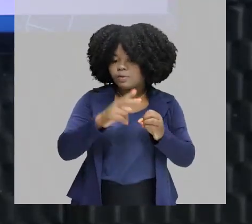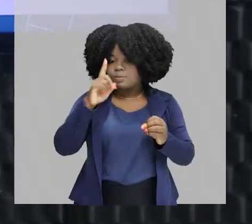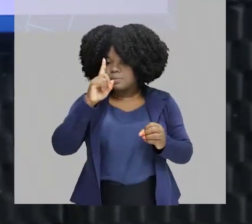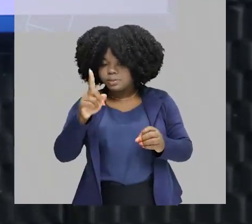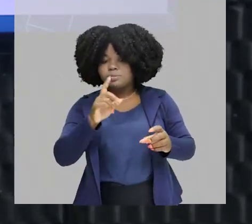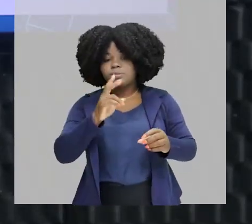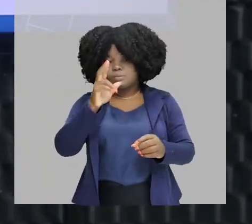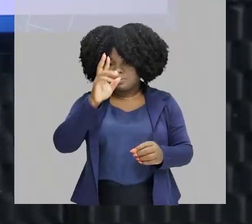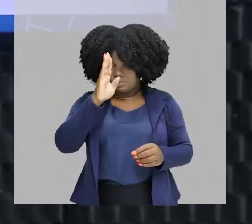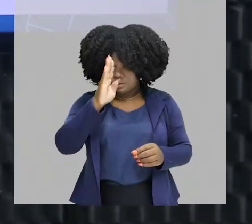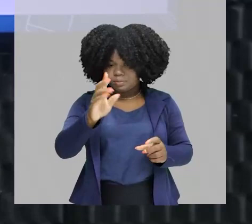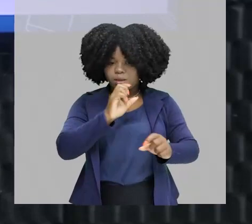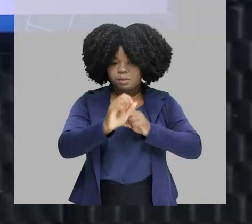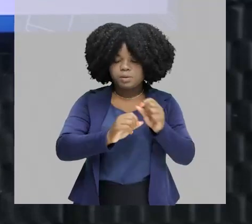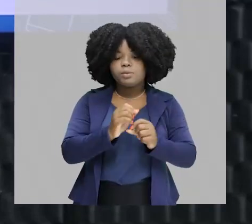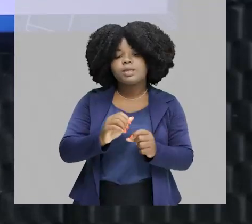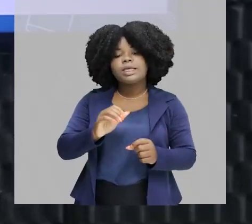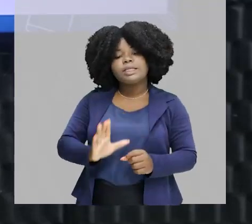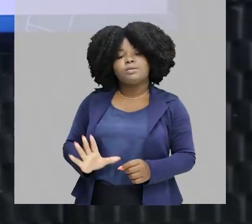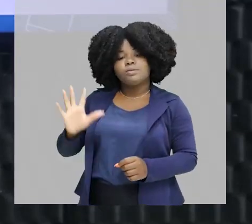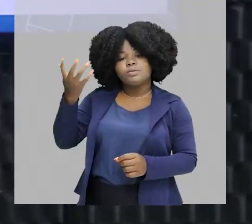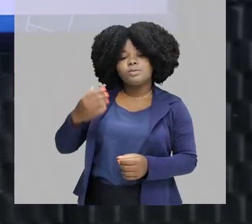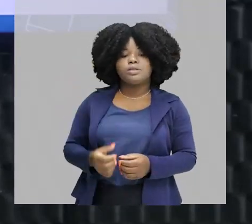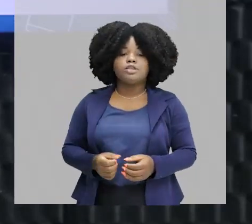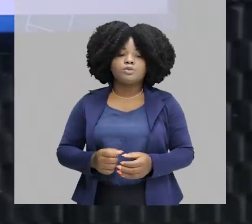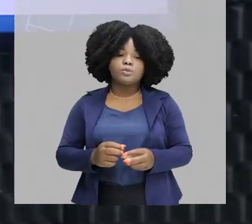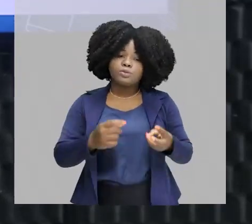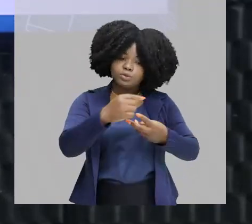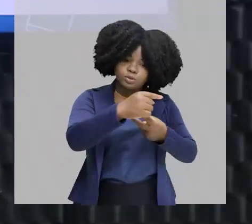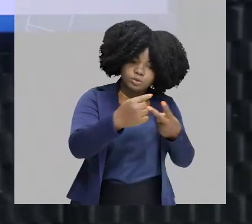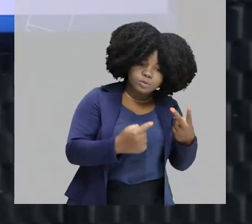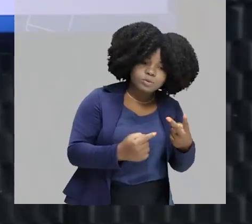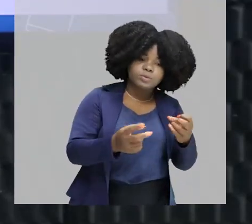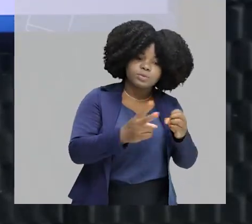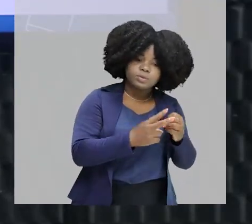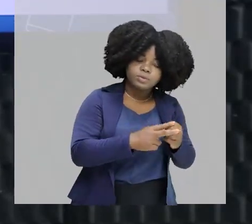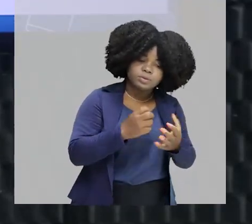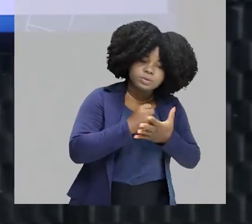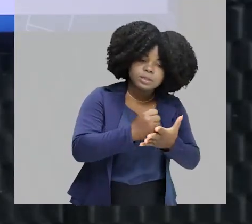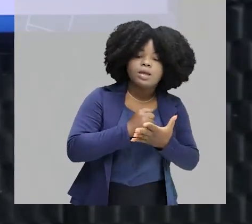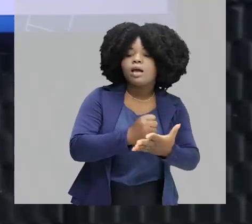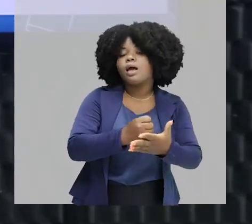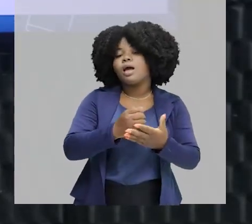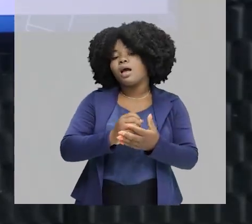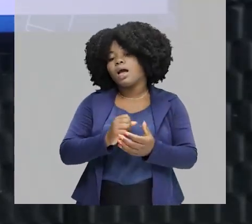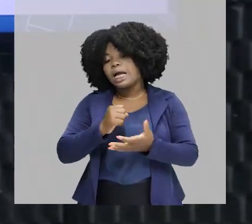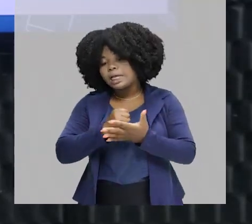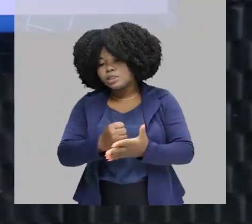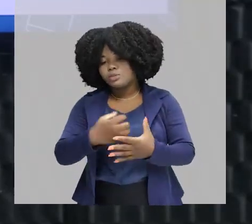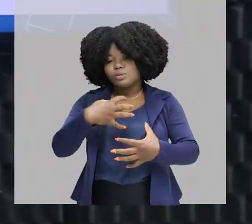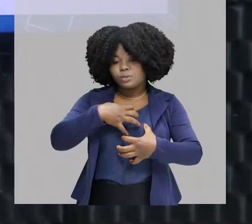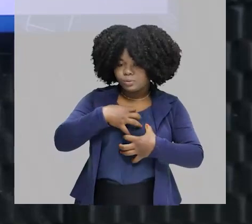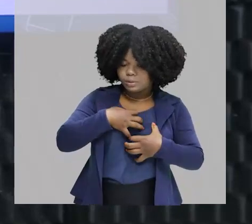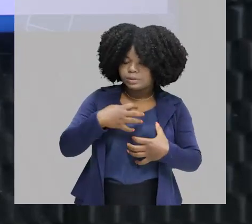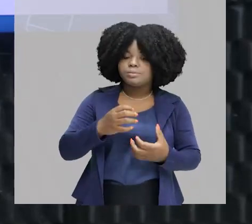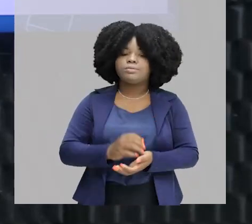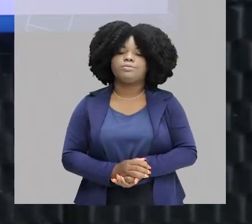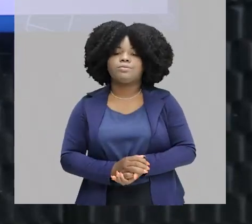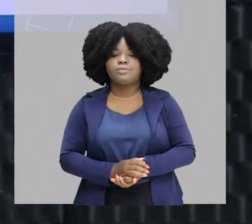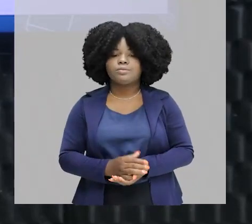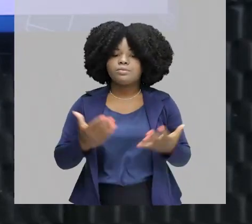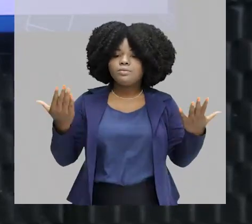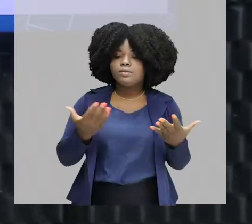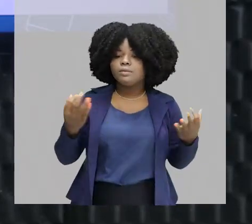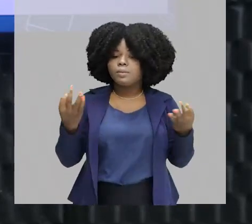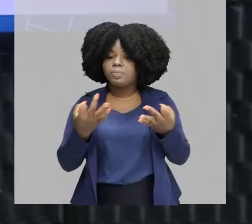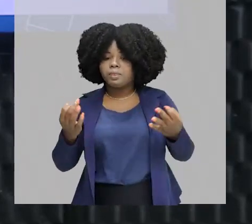faz? Enquanto que os outros 2 verbos auxiliares ajudam a complementar essa ideia transmitida pelo presente perfeito